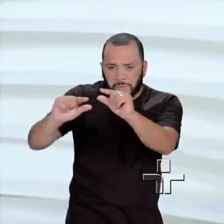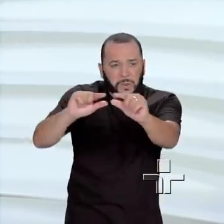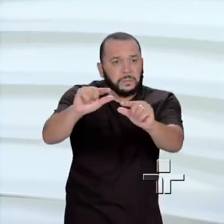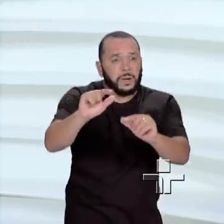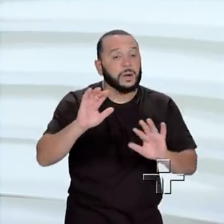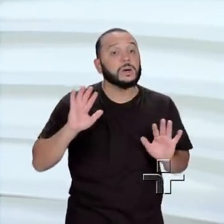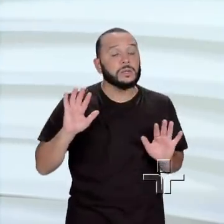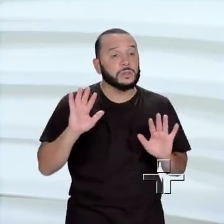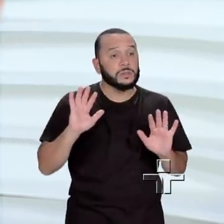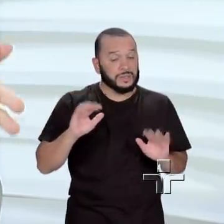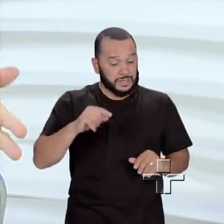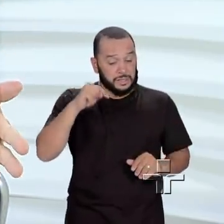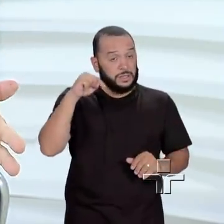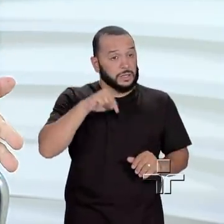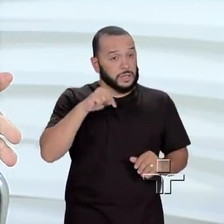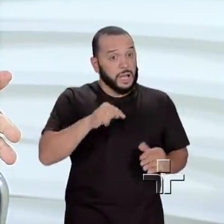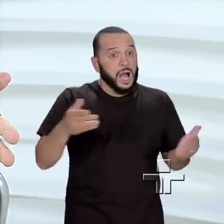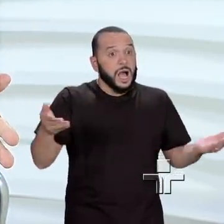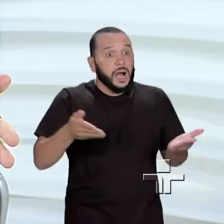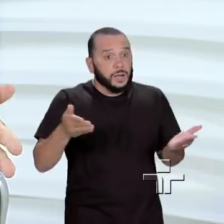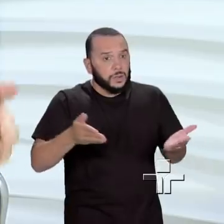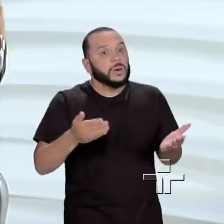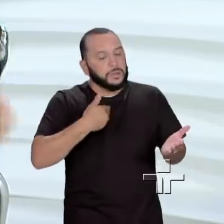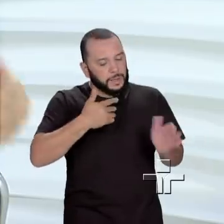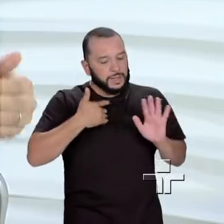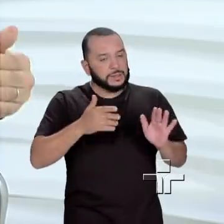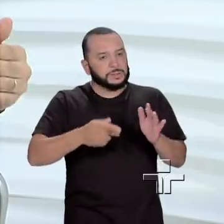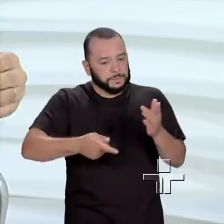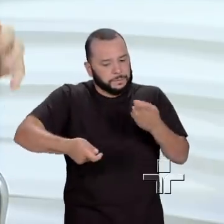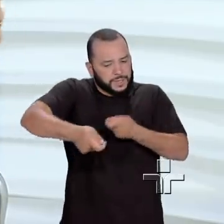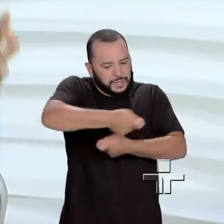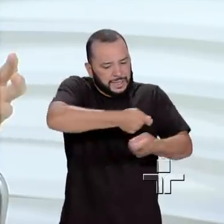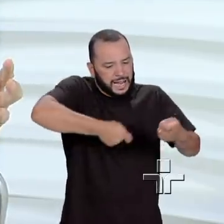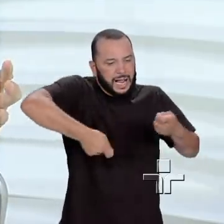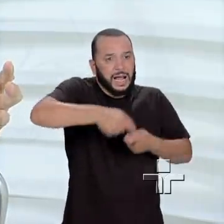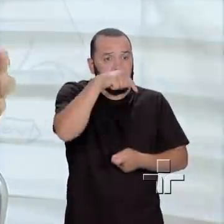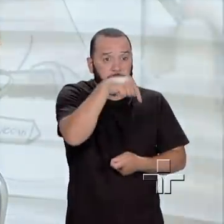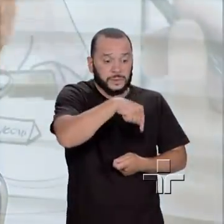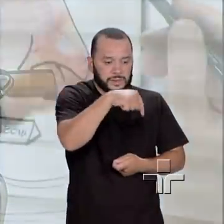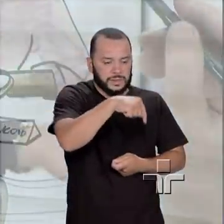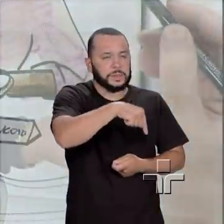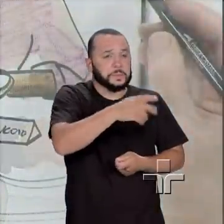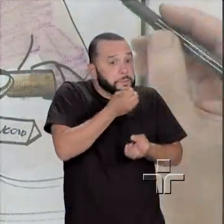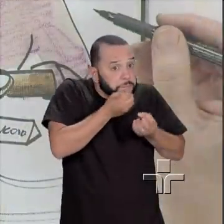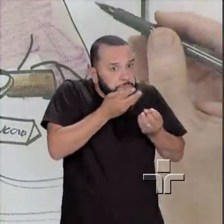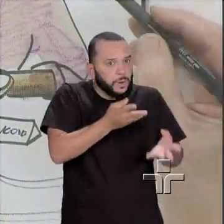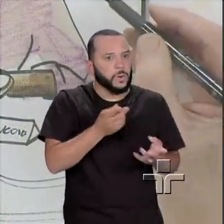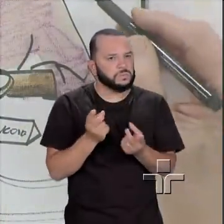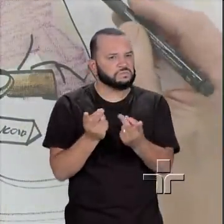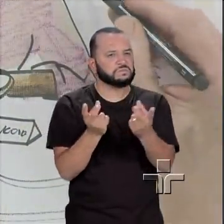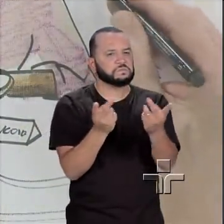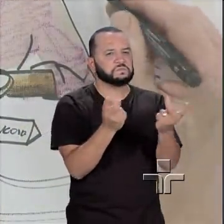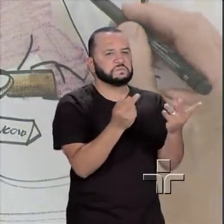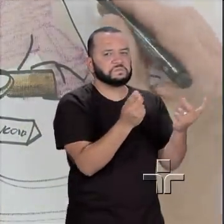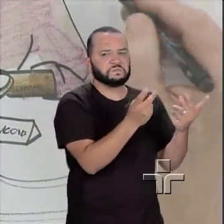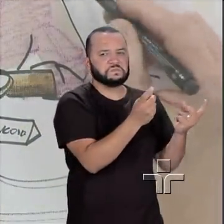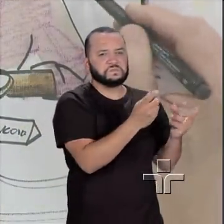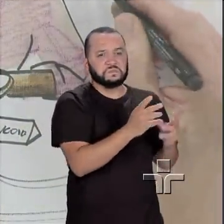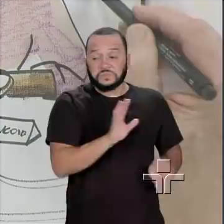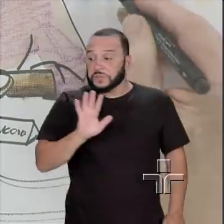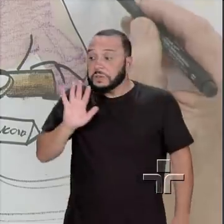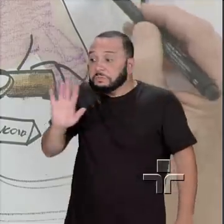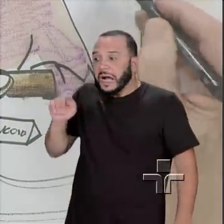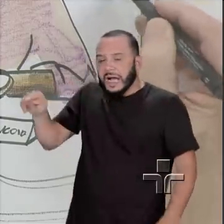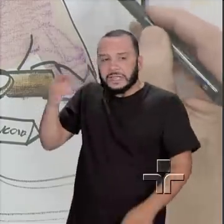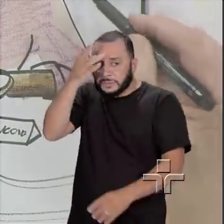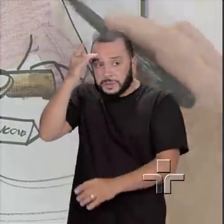dos produtores, voltou a funcionar, mas do ponto de vista dos criadores, ele talvez continue tão ruim quanto. Então, não tem